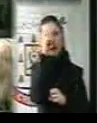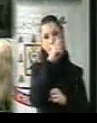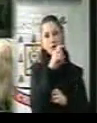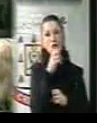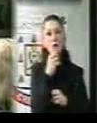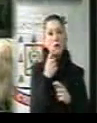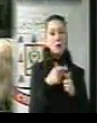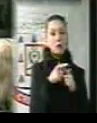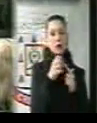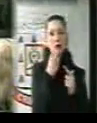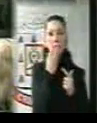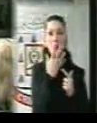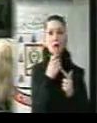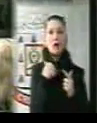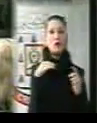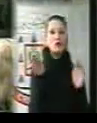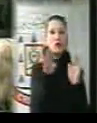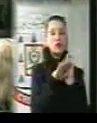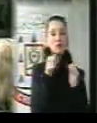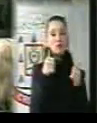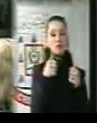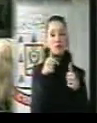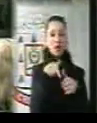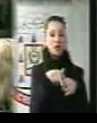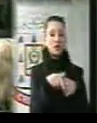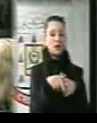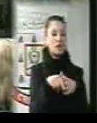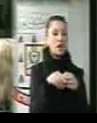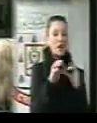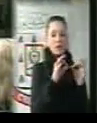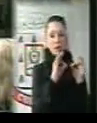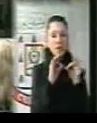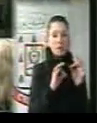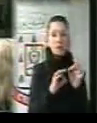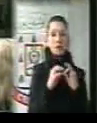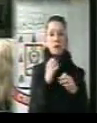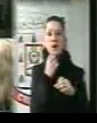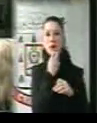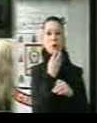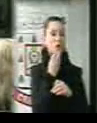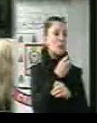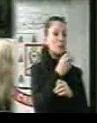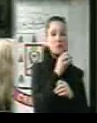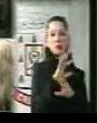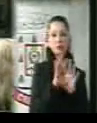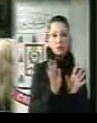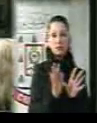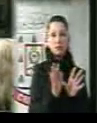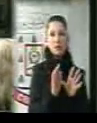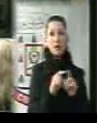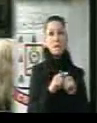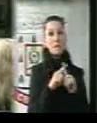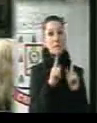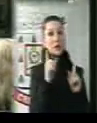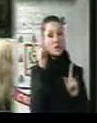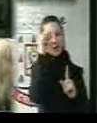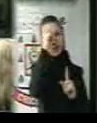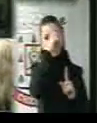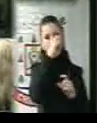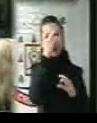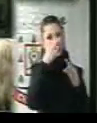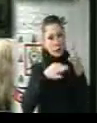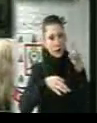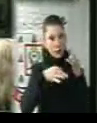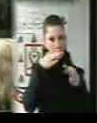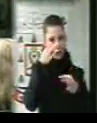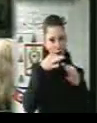bom, eu poderia chegar aqui e todas as medicações feitas e dizer, vai ser atendida. Mas o difícil é ser justo, atender